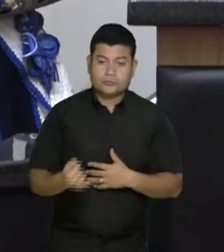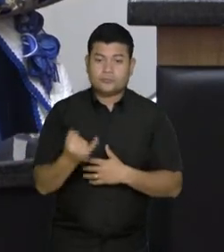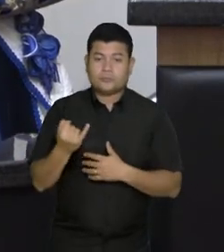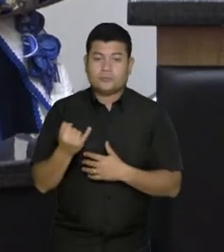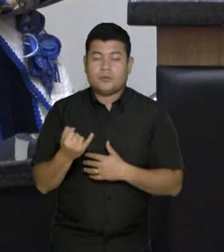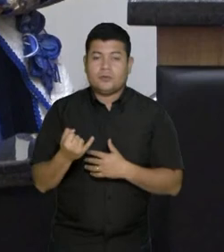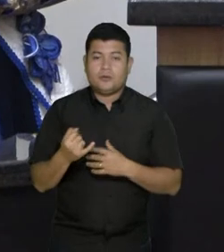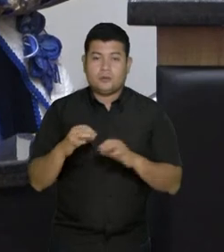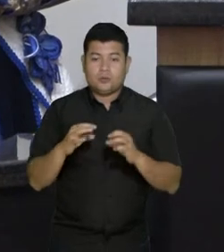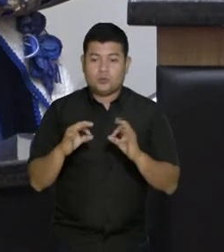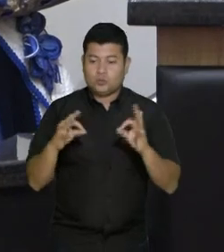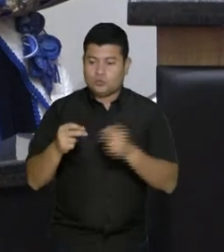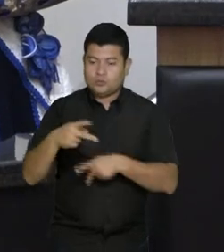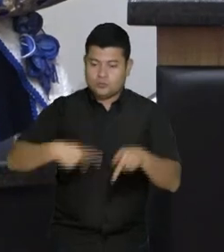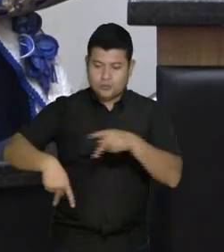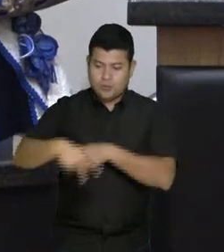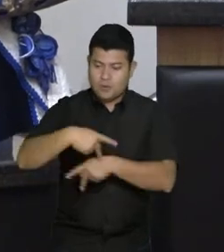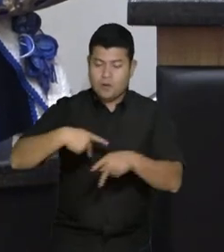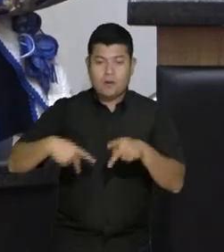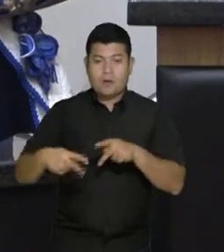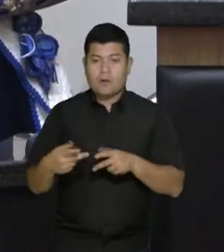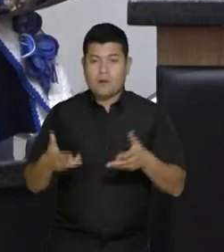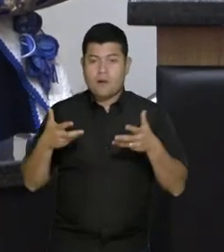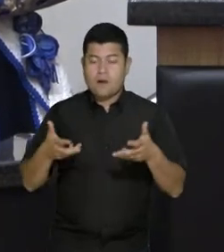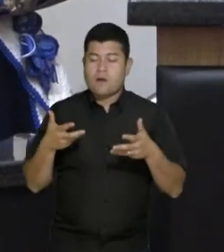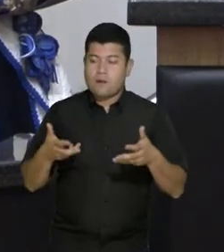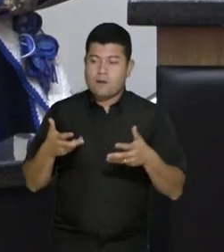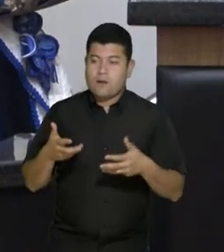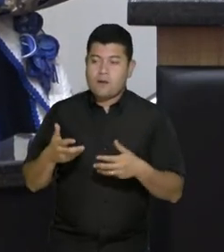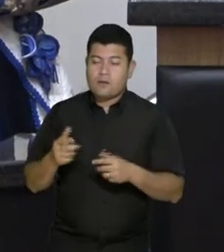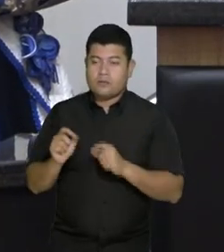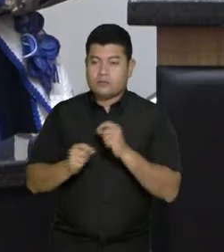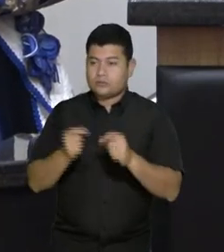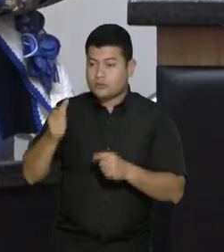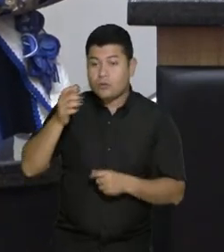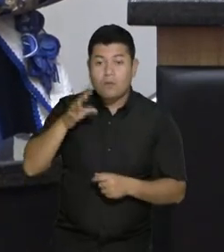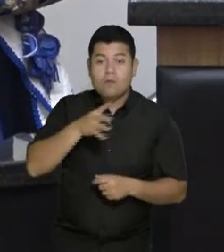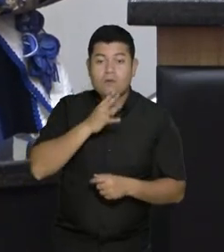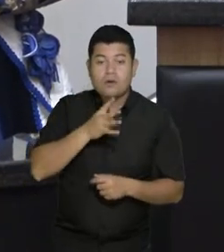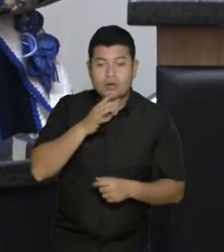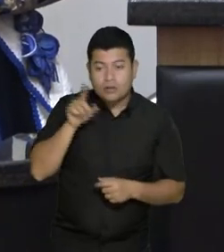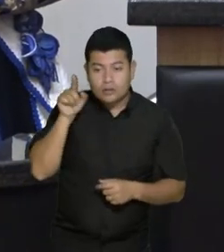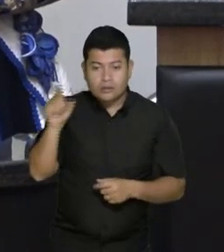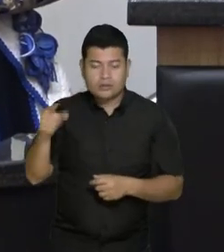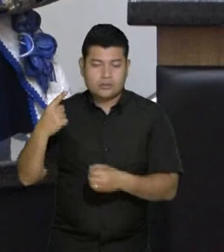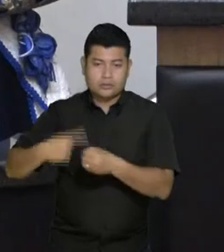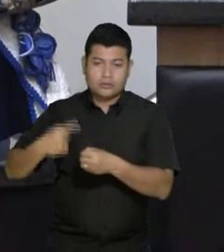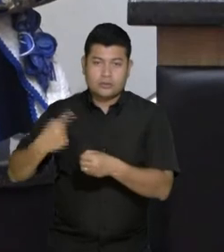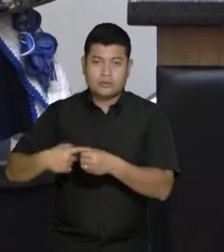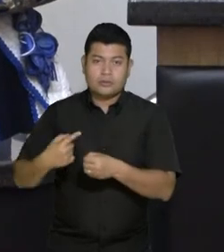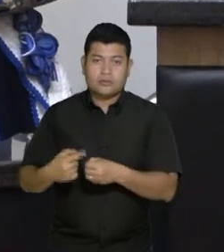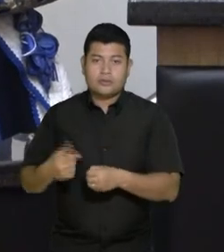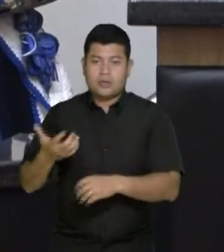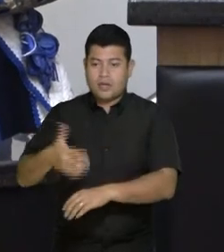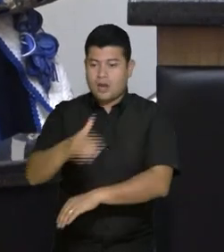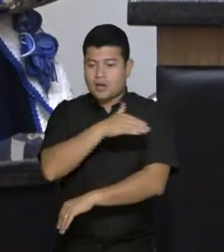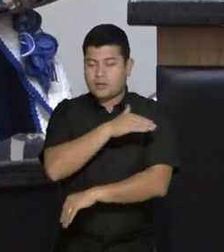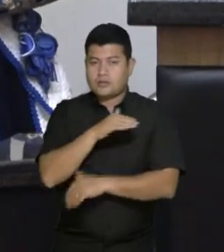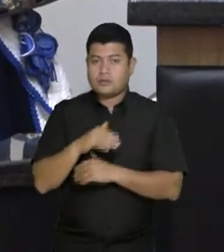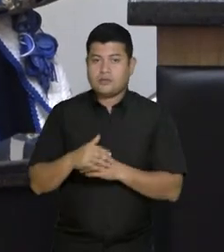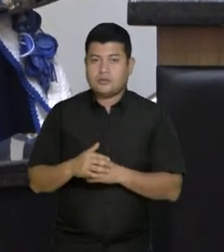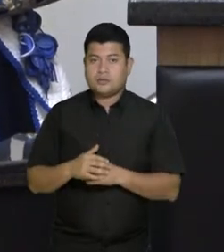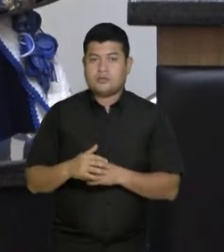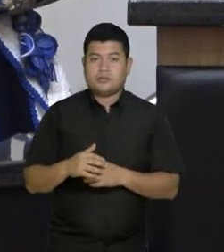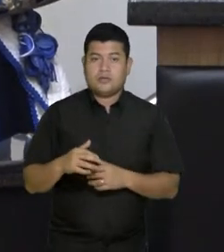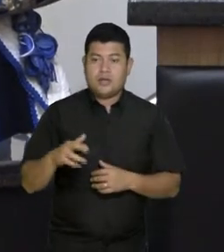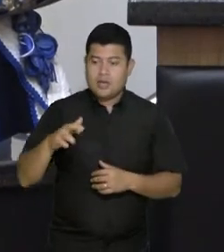a população que queira prestigiar o nosso evento de Santa Catarina, todos os nossos municípios, a Serra Catarinense, a região da